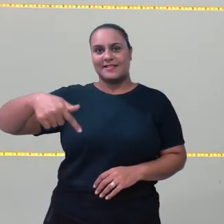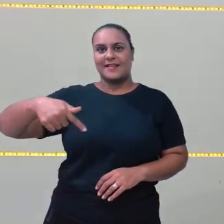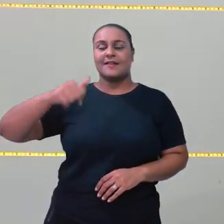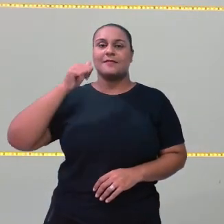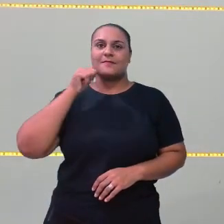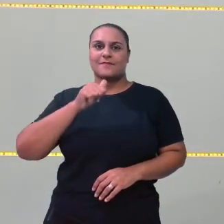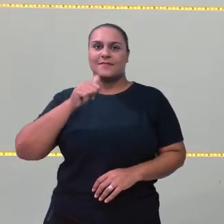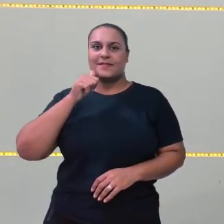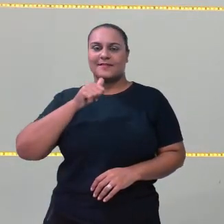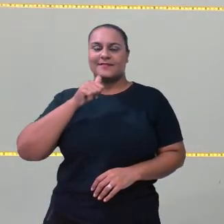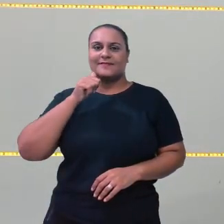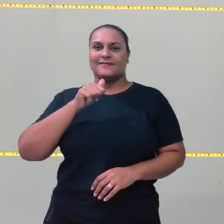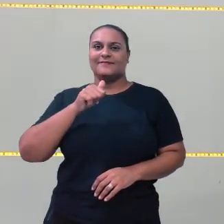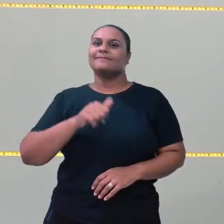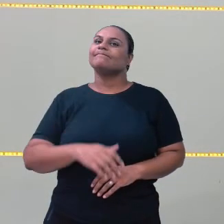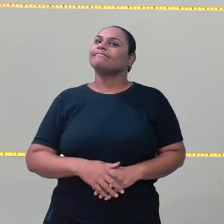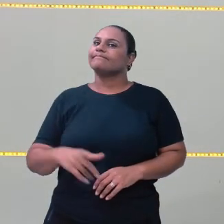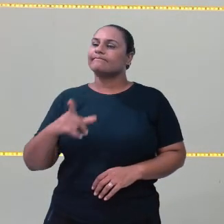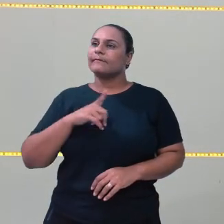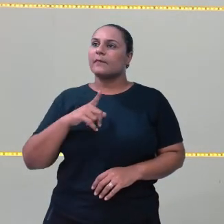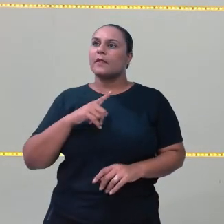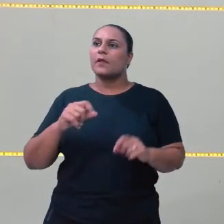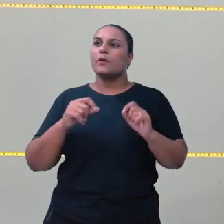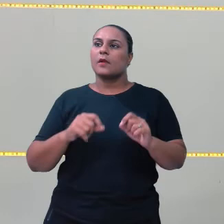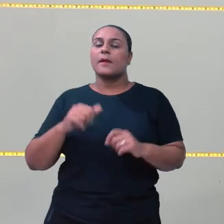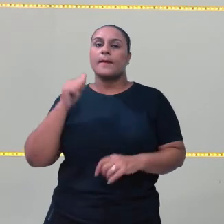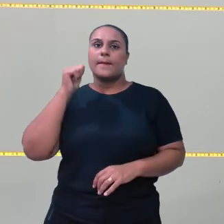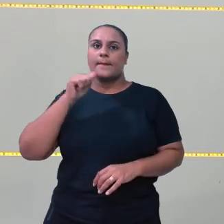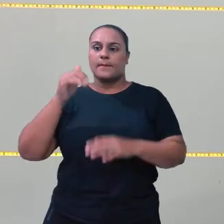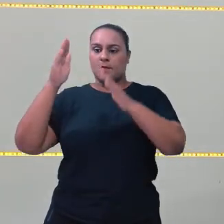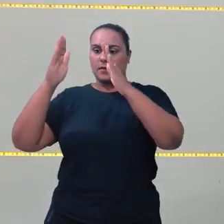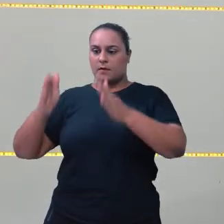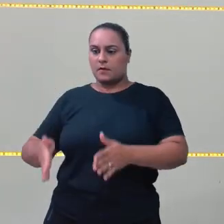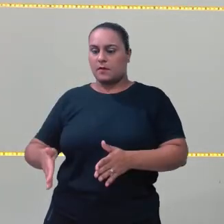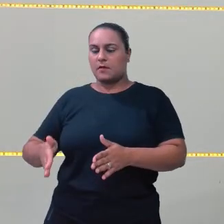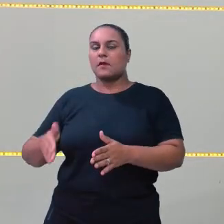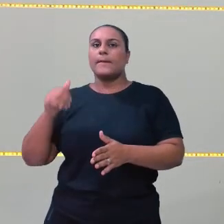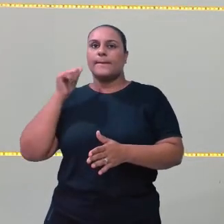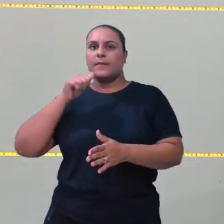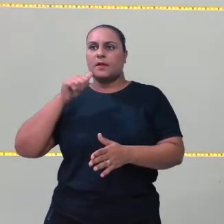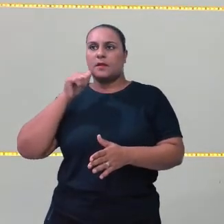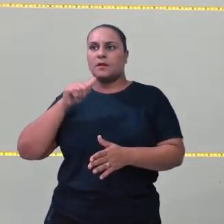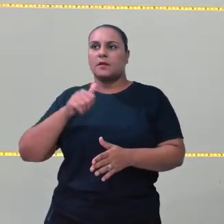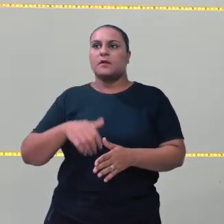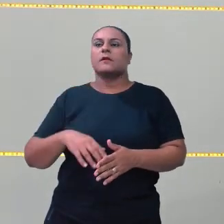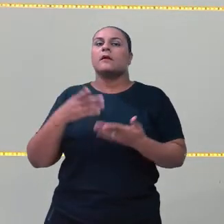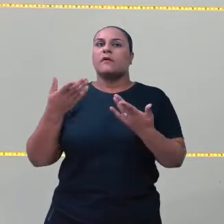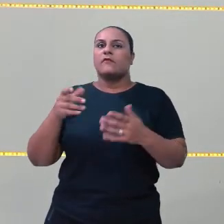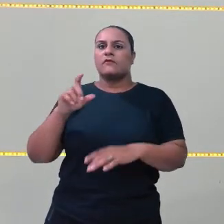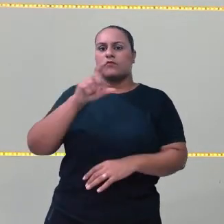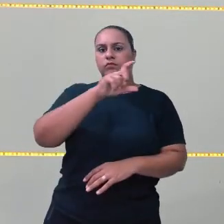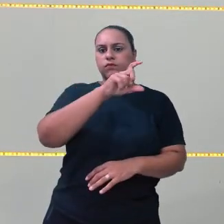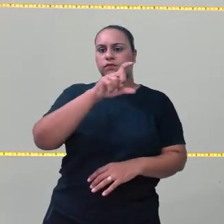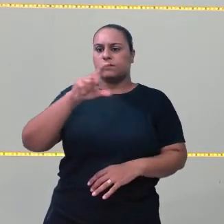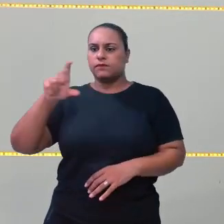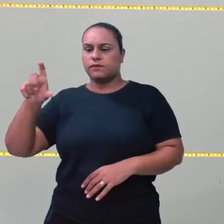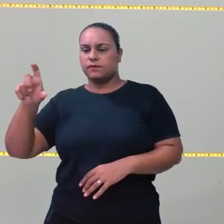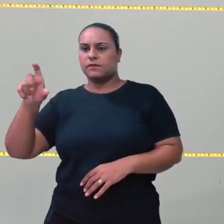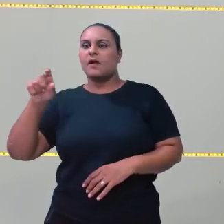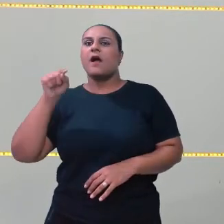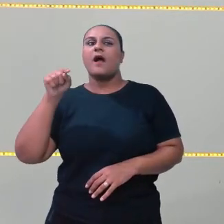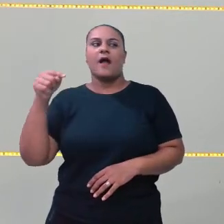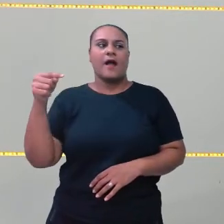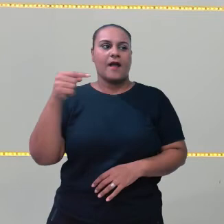7 meninas. Eu tenho aqui meninas, na minha coluna e vou relacionar ir ao